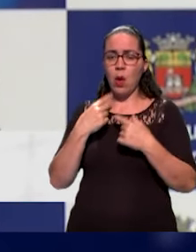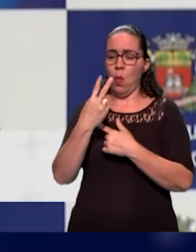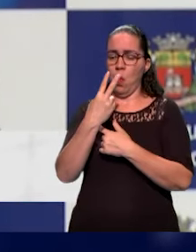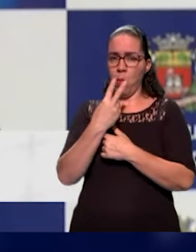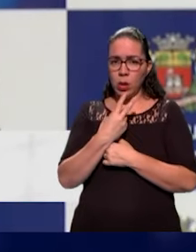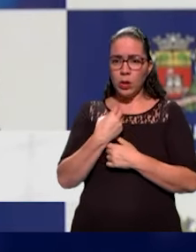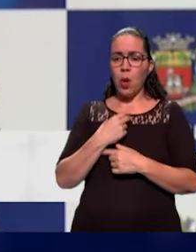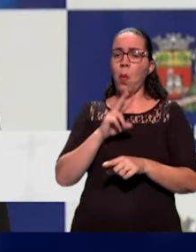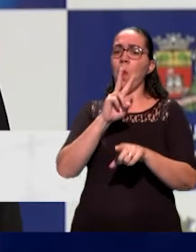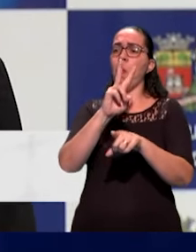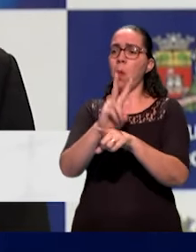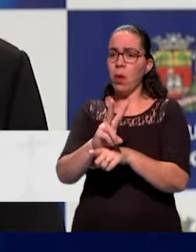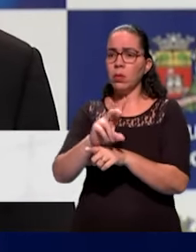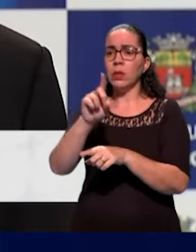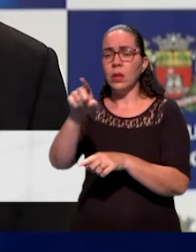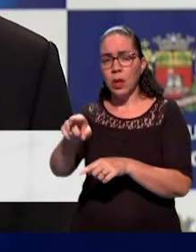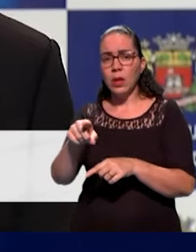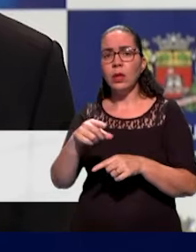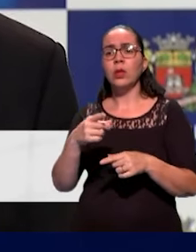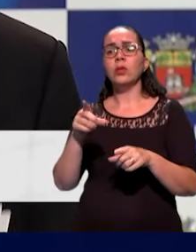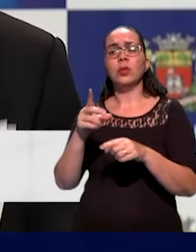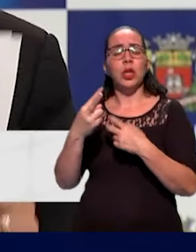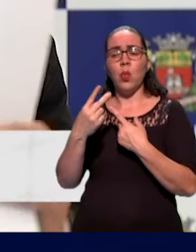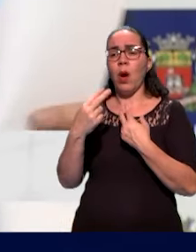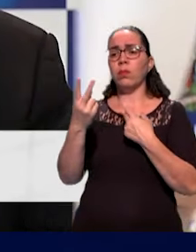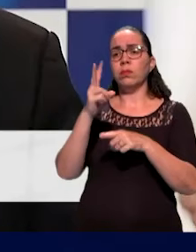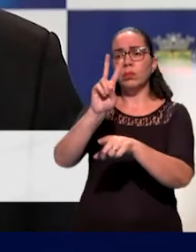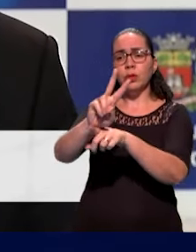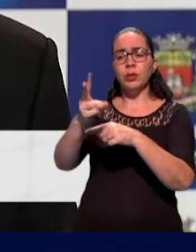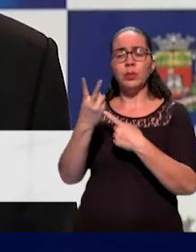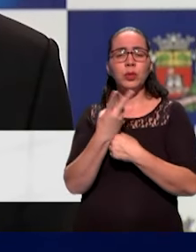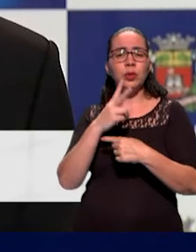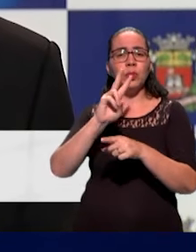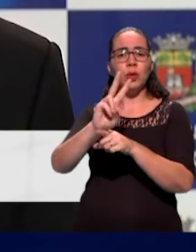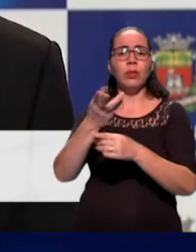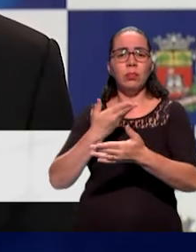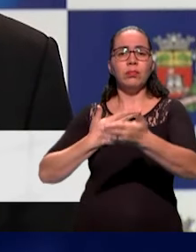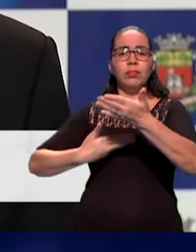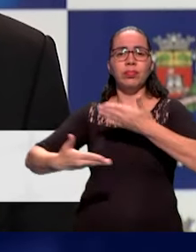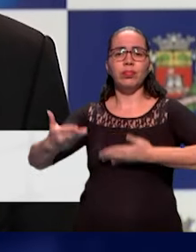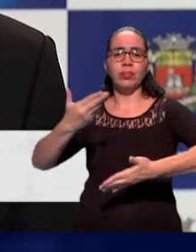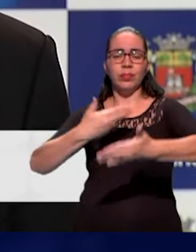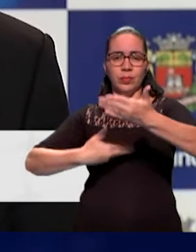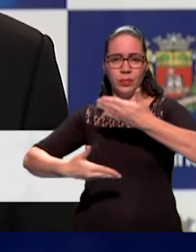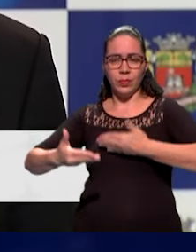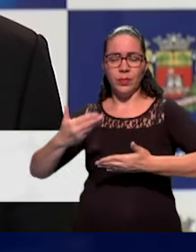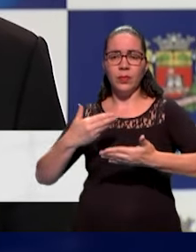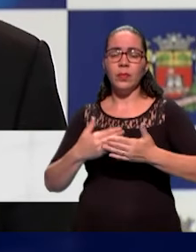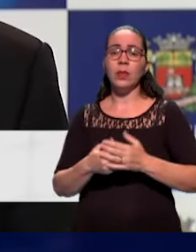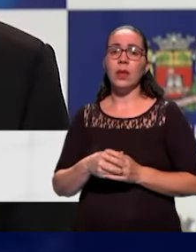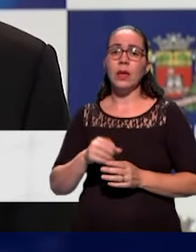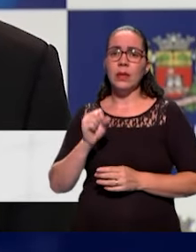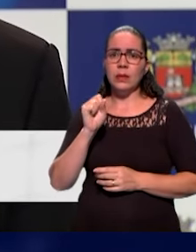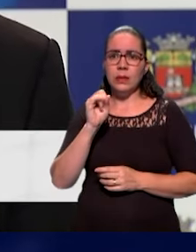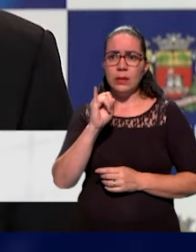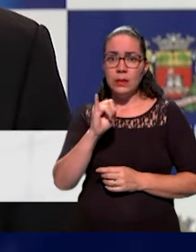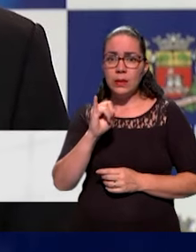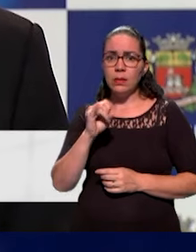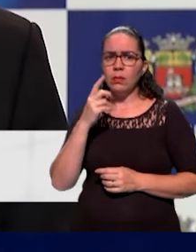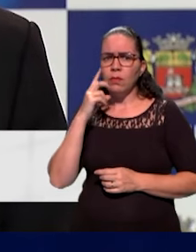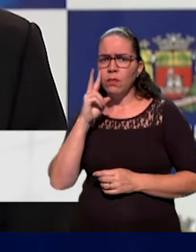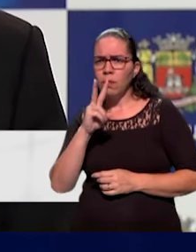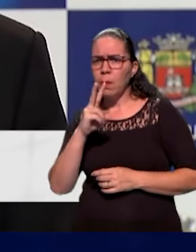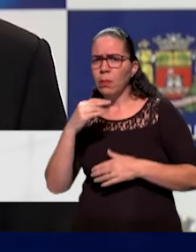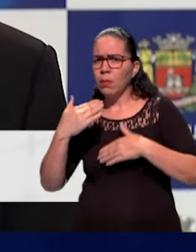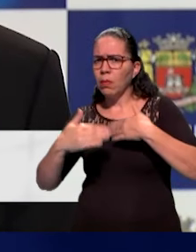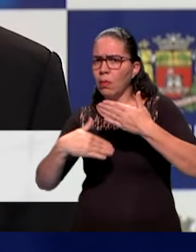o próximo, e o próximo ao usar me protege, não é? Isso transforma numa proteção coletiva. Então, se houver necessidade, ou